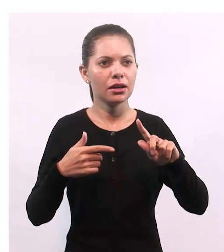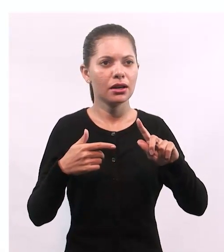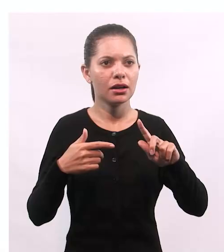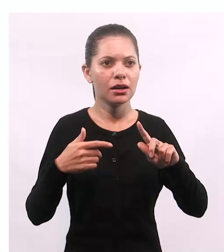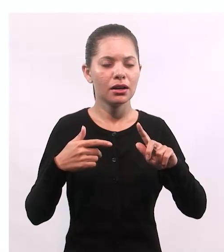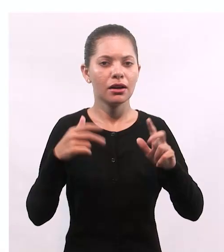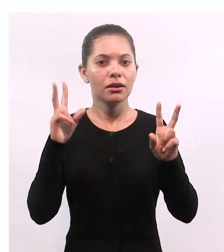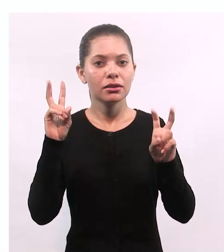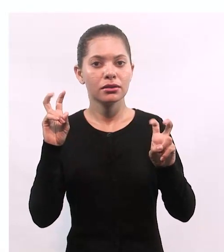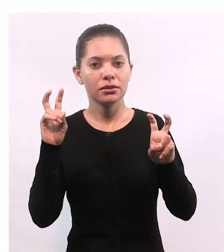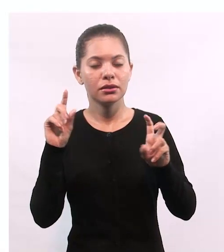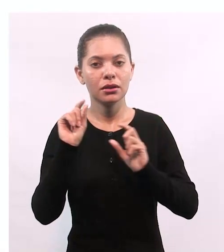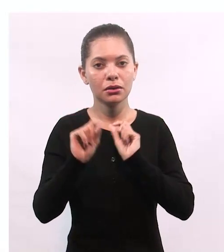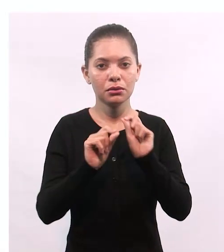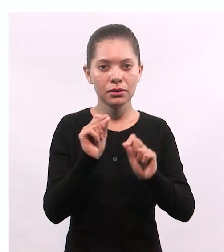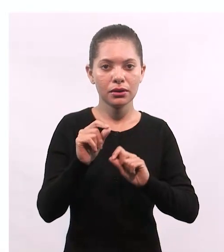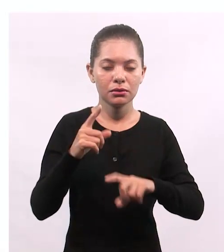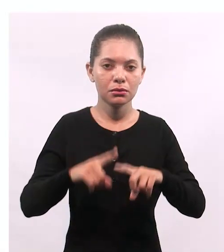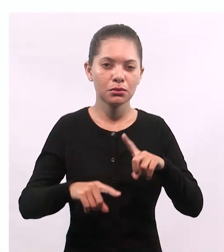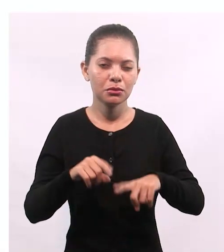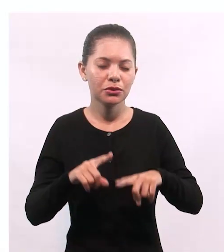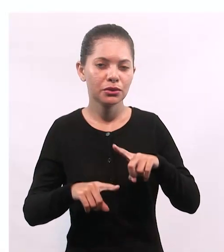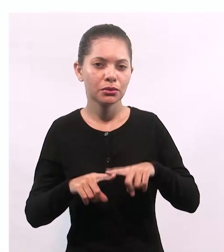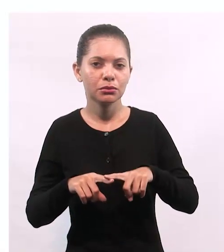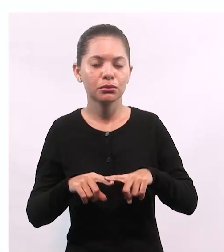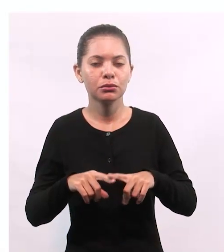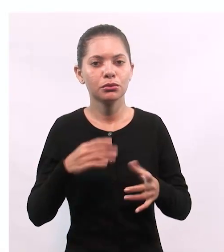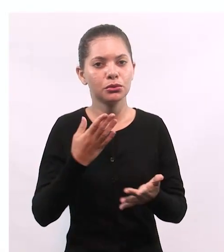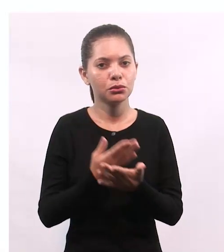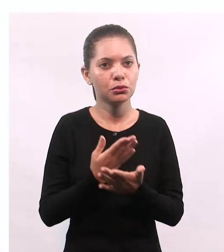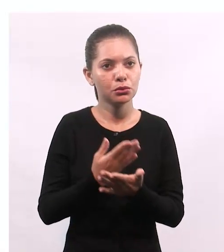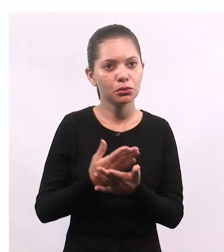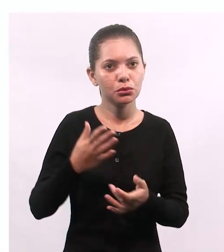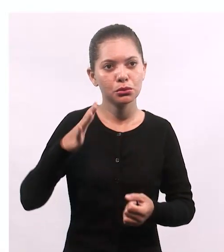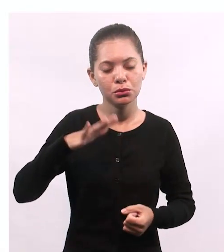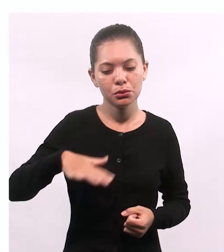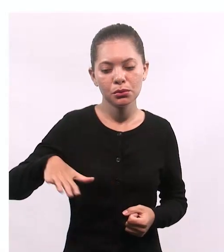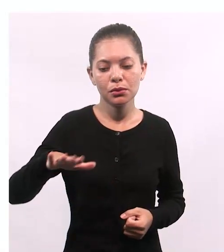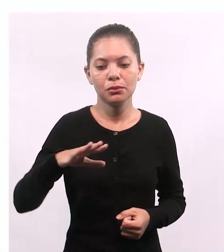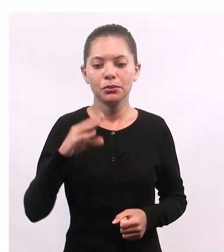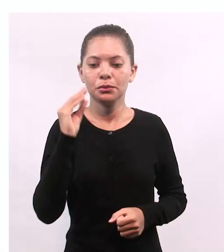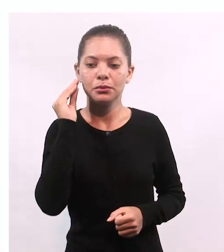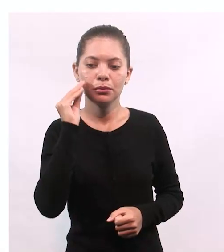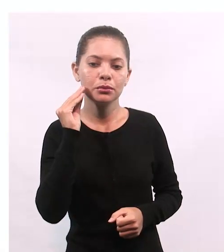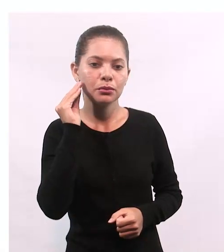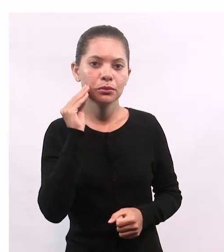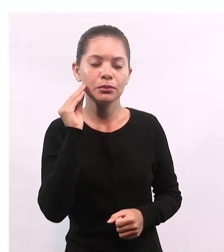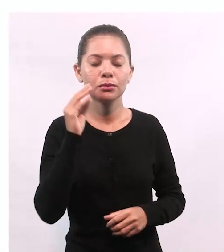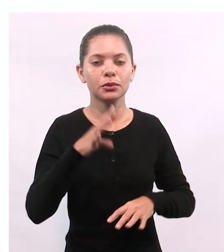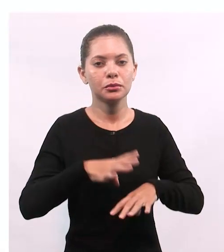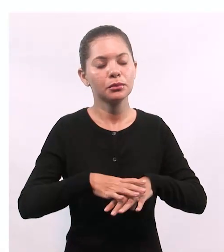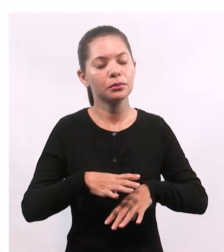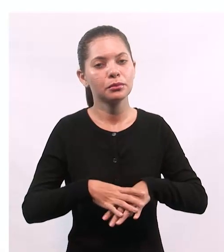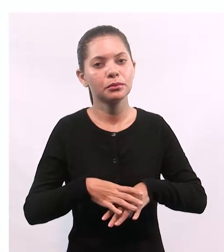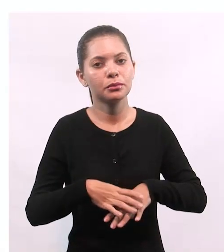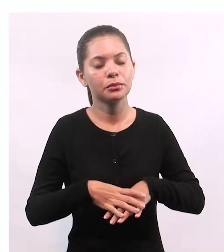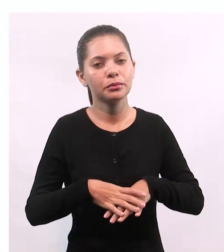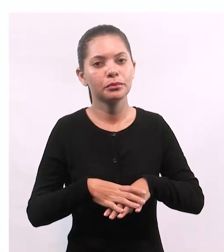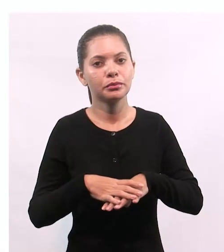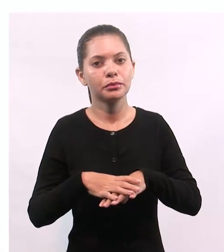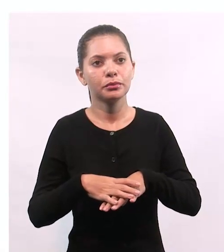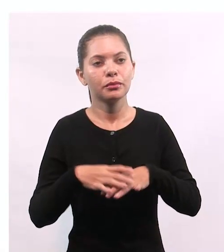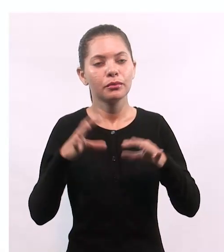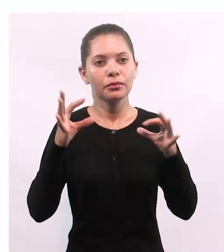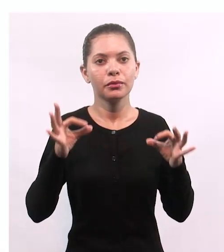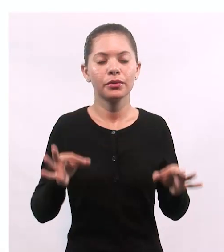cita como um dos objetos de estudo e alguns campos de experiências do uso da matemática e